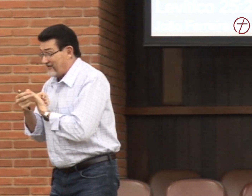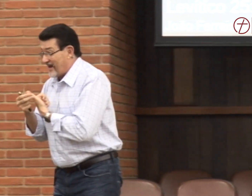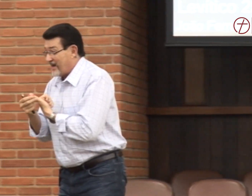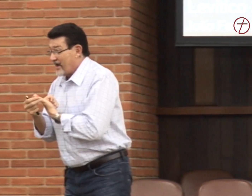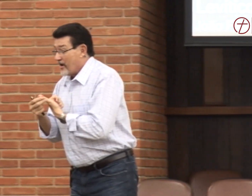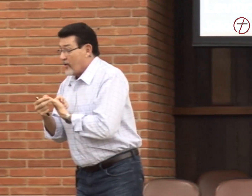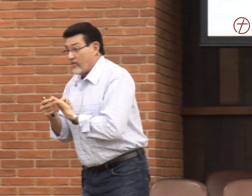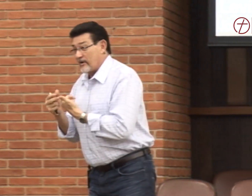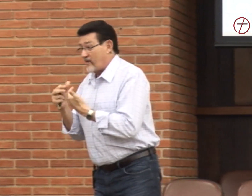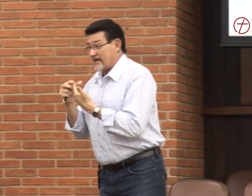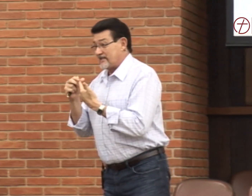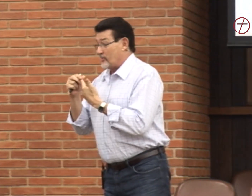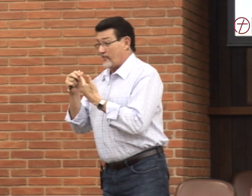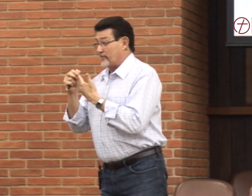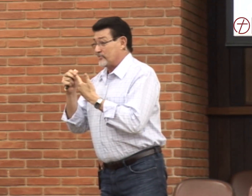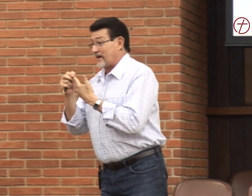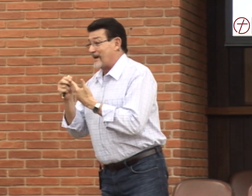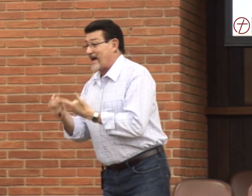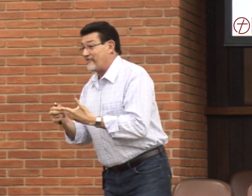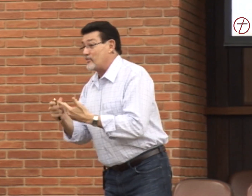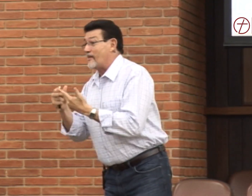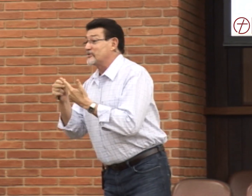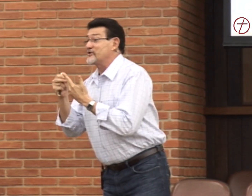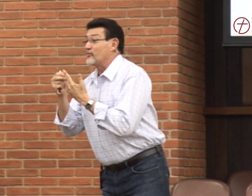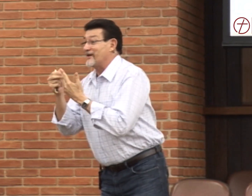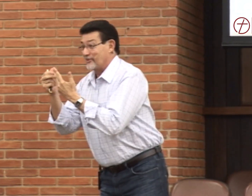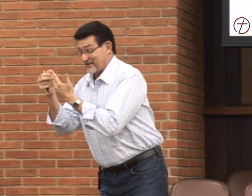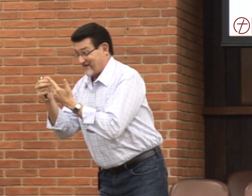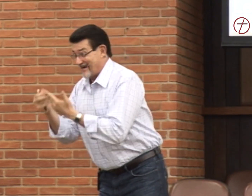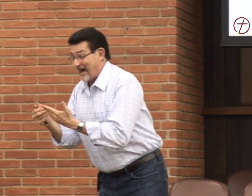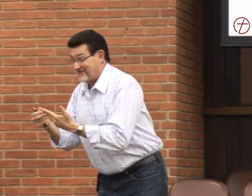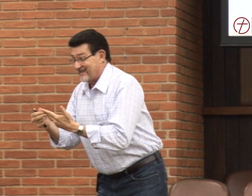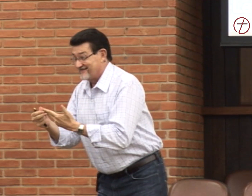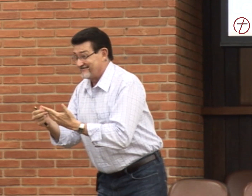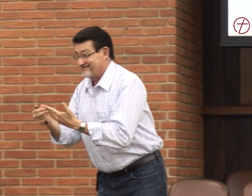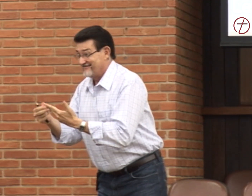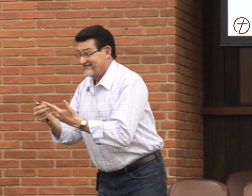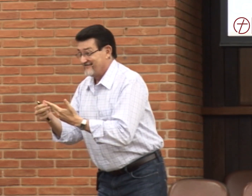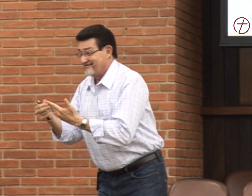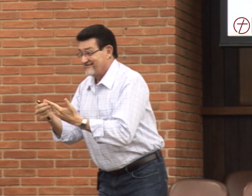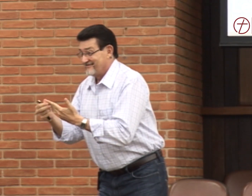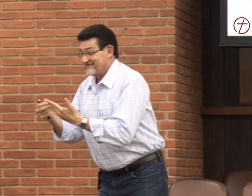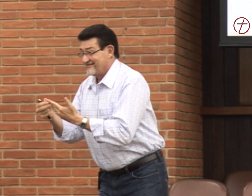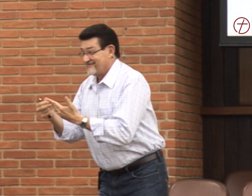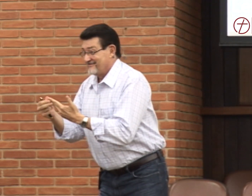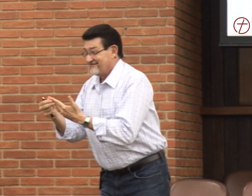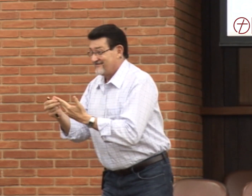trabalhava o ano 49 eu não trabalhava e o homem nos 50 não trabalhava